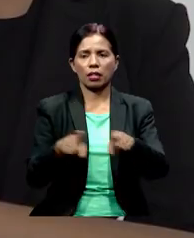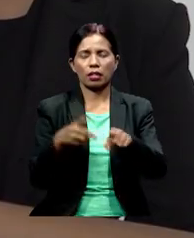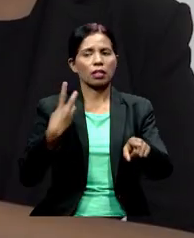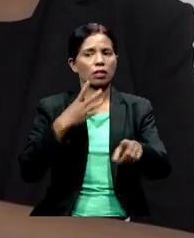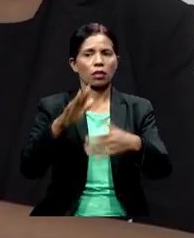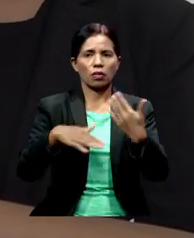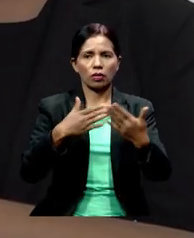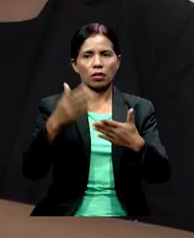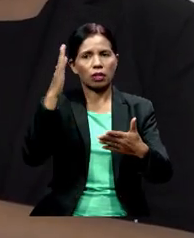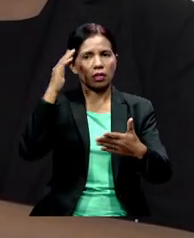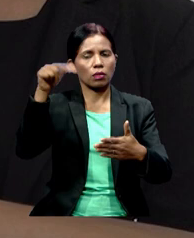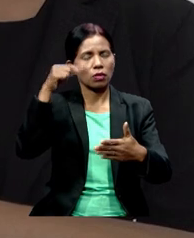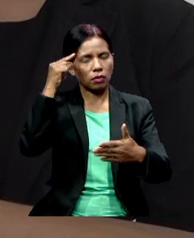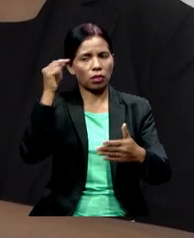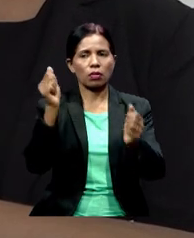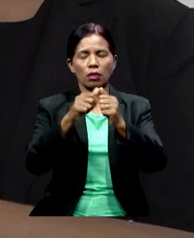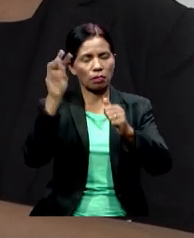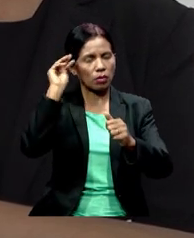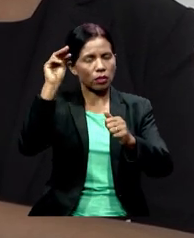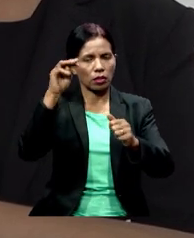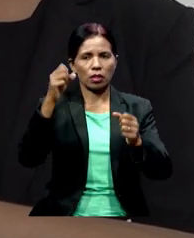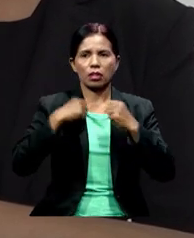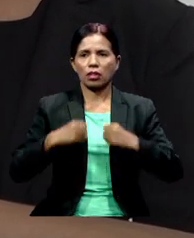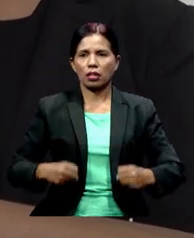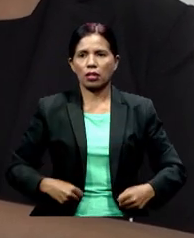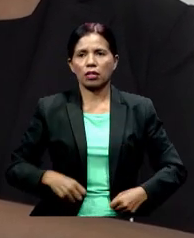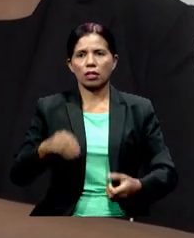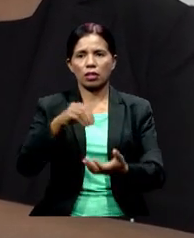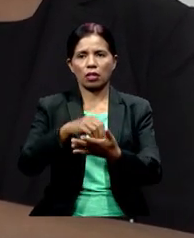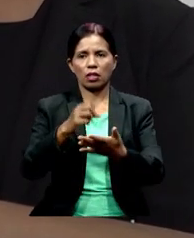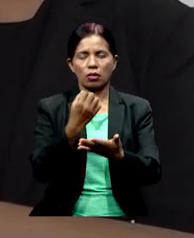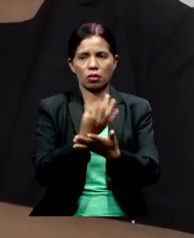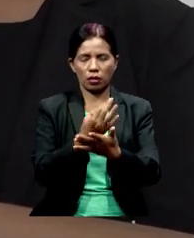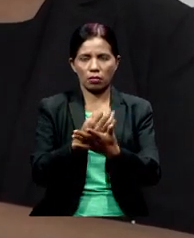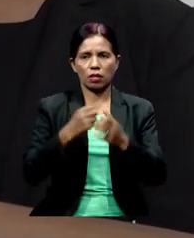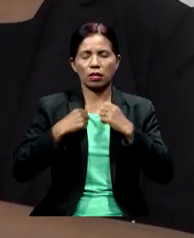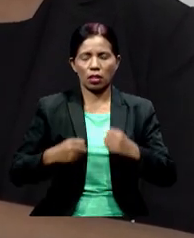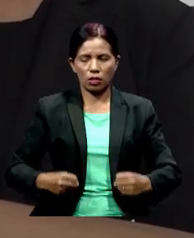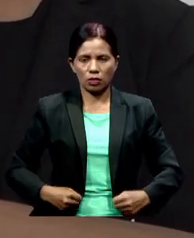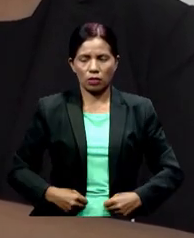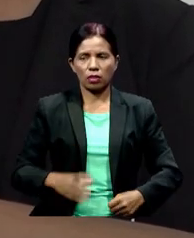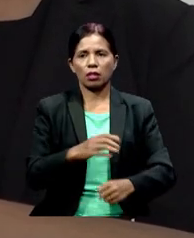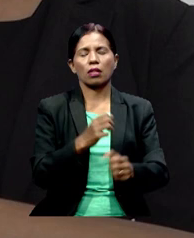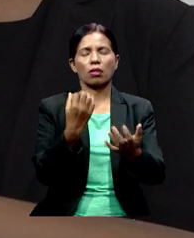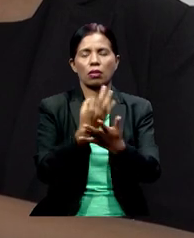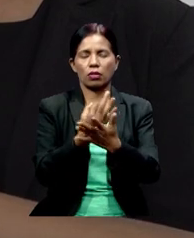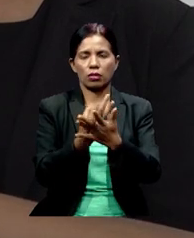kata governo ou ministério saúde investe osan ba saúde materna ne ho montante